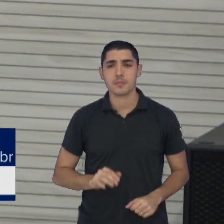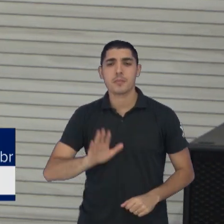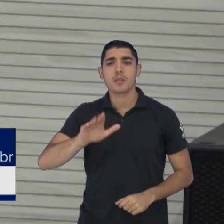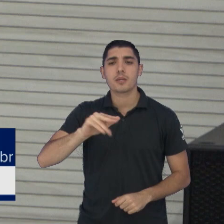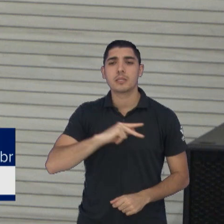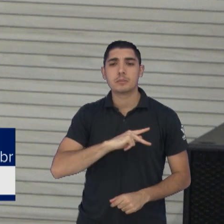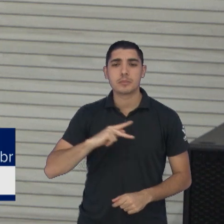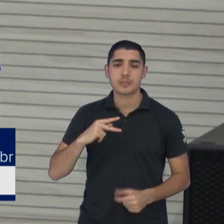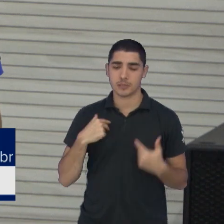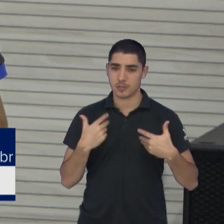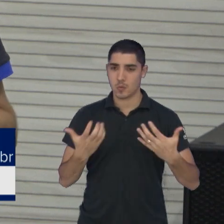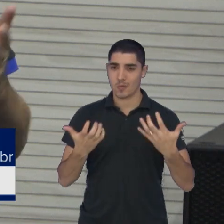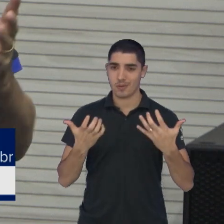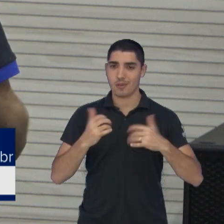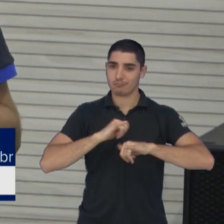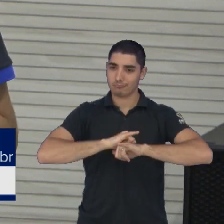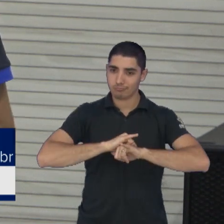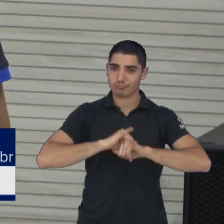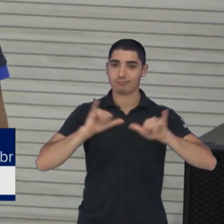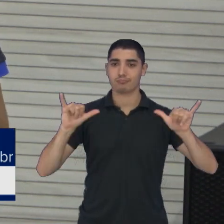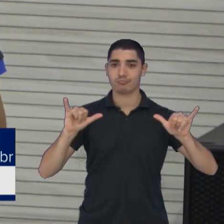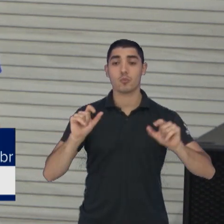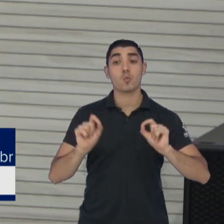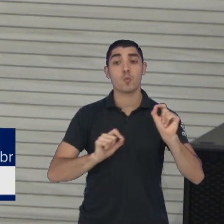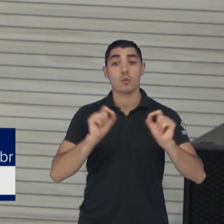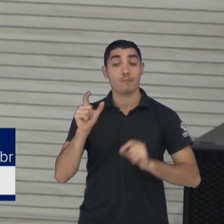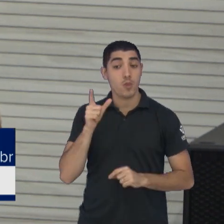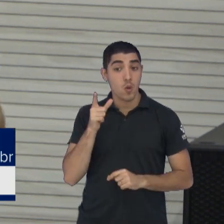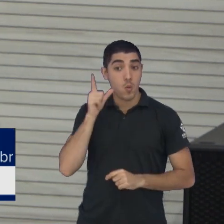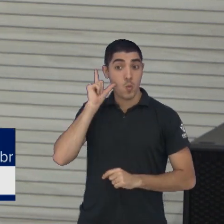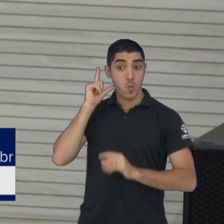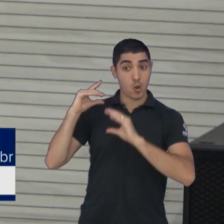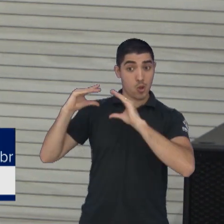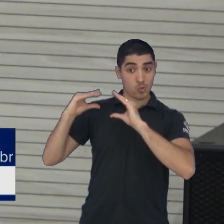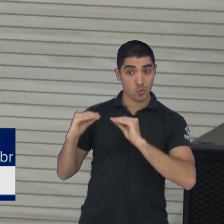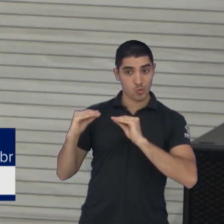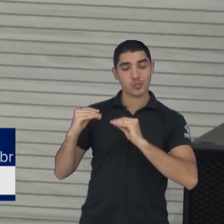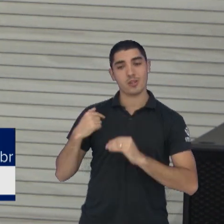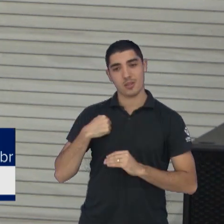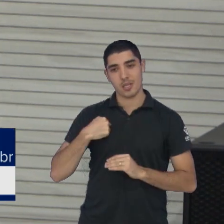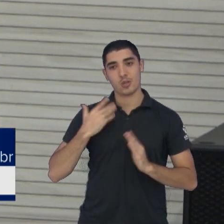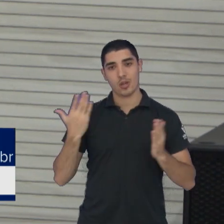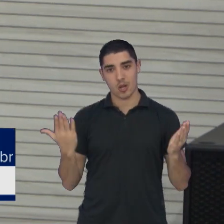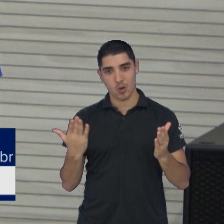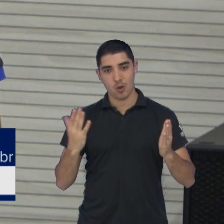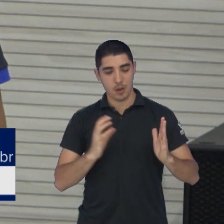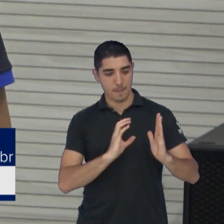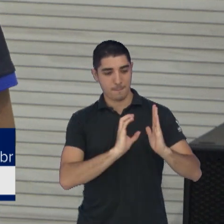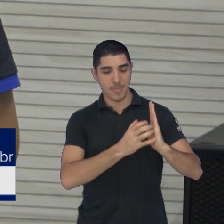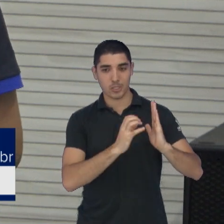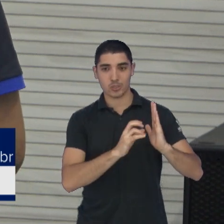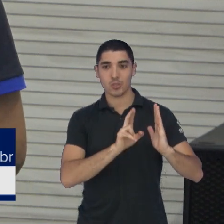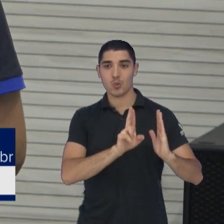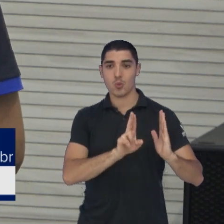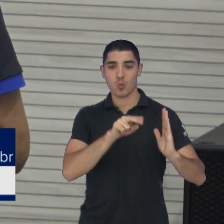um comunicado, que ontem à noite me filiei ao Partido União Brasil, a